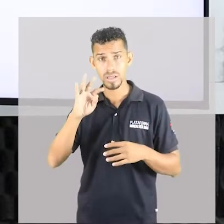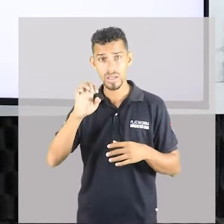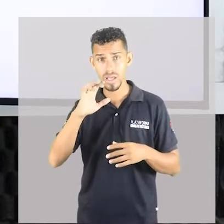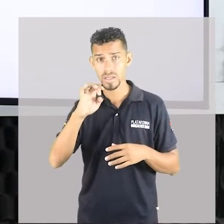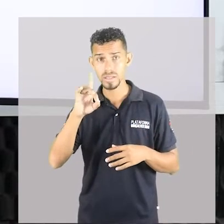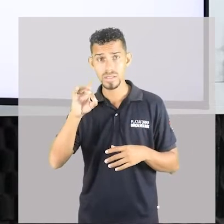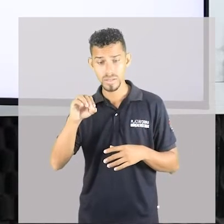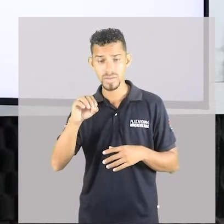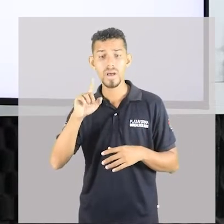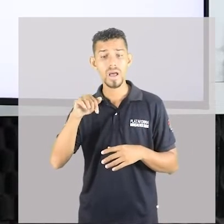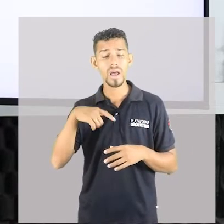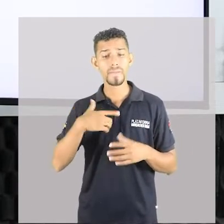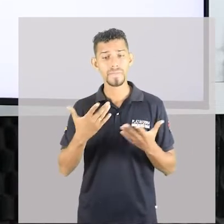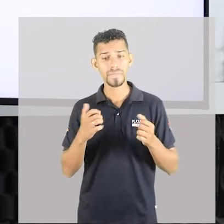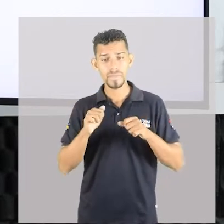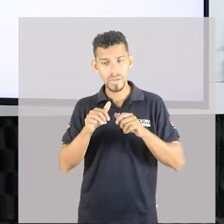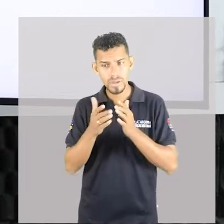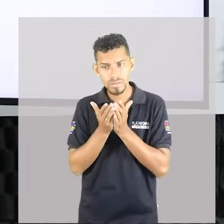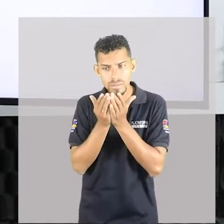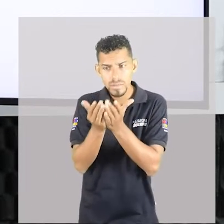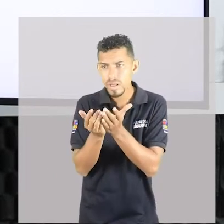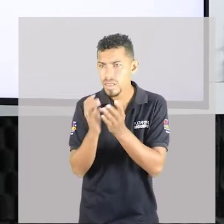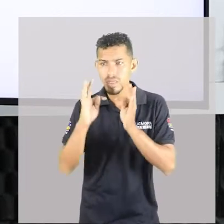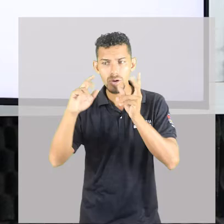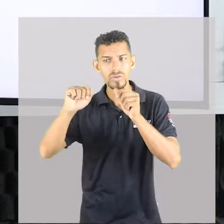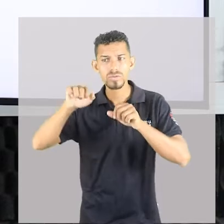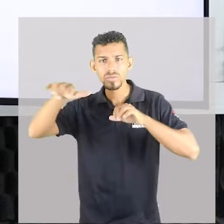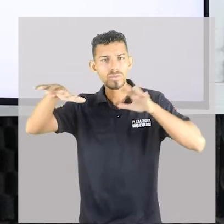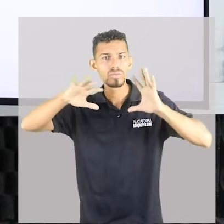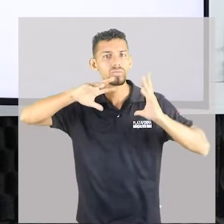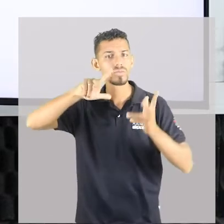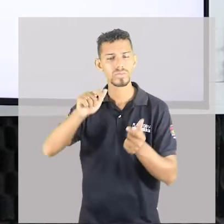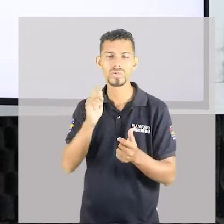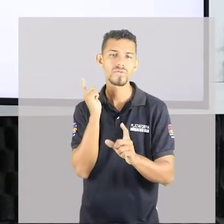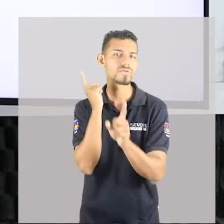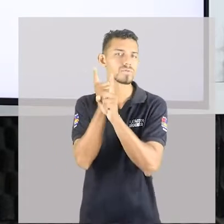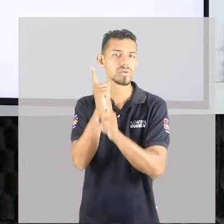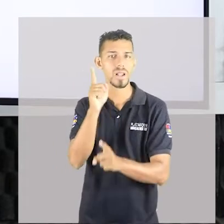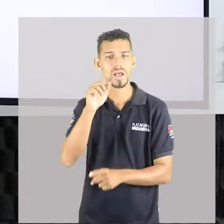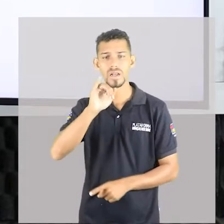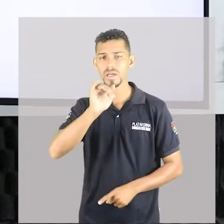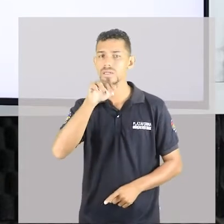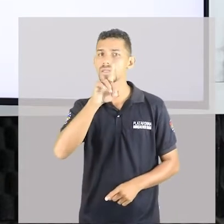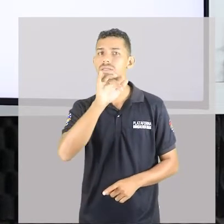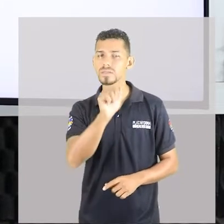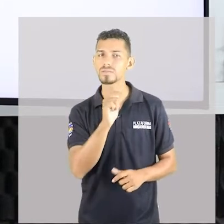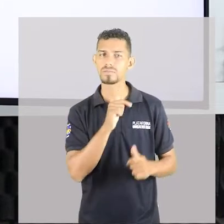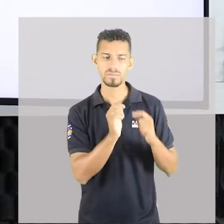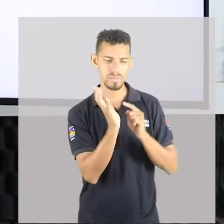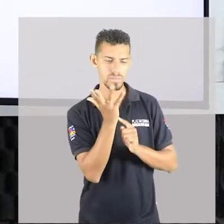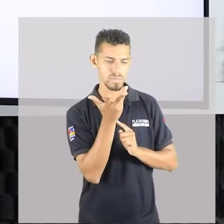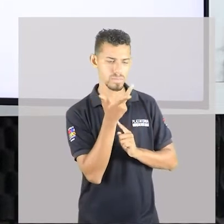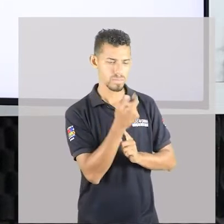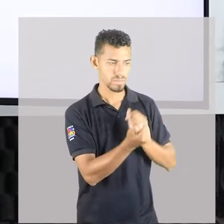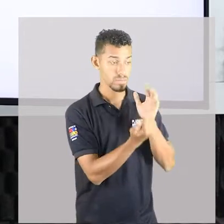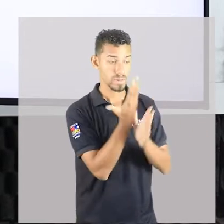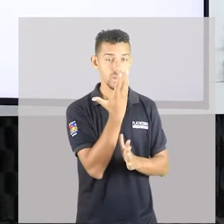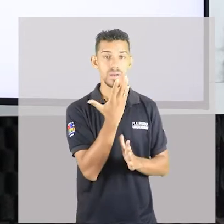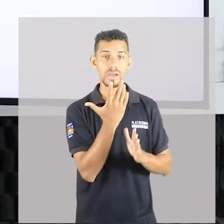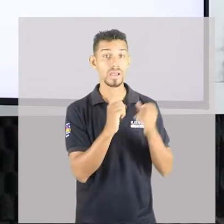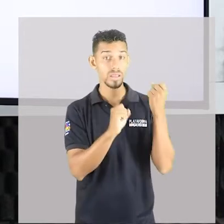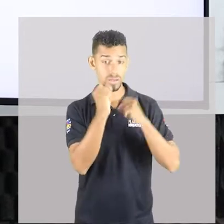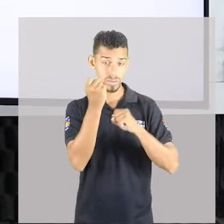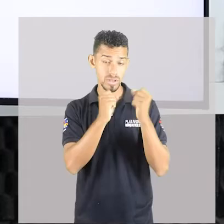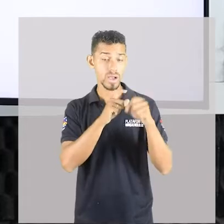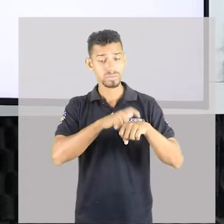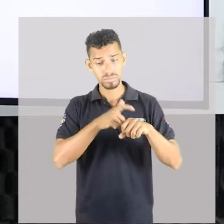os tecidos, né, que são exportados para todo o mundo. Você encontra, então, lá na Índia, uma produção artesanal, industrial